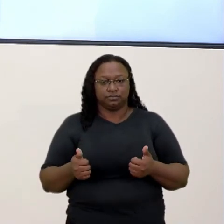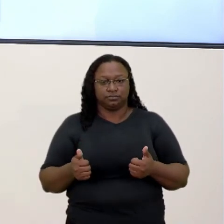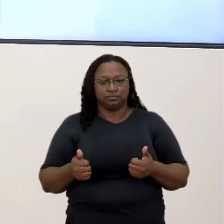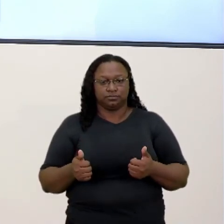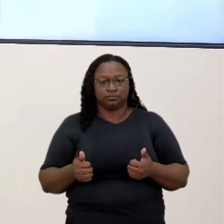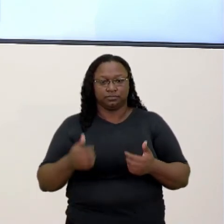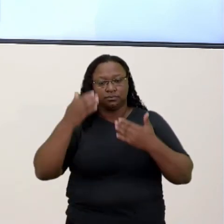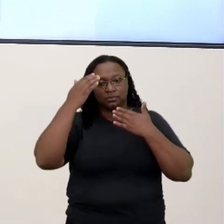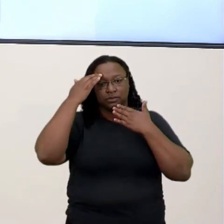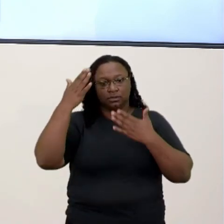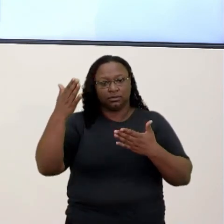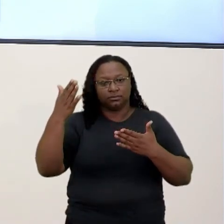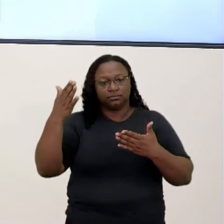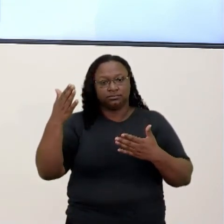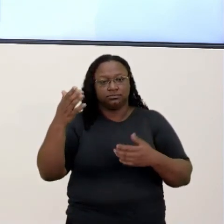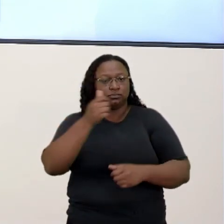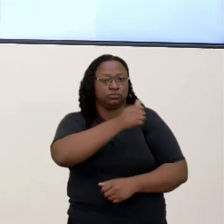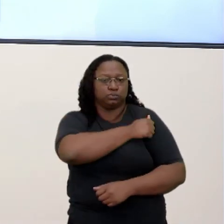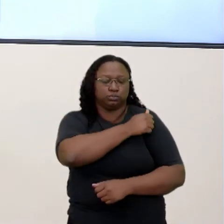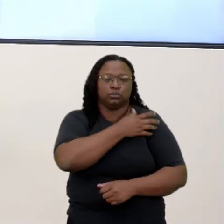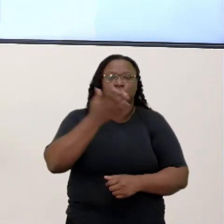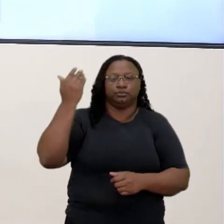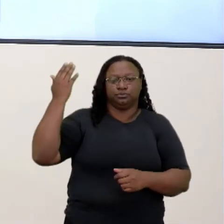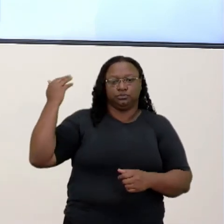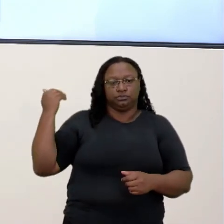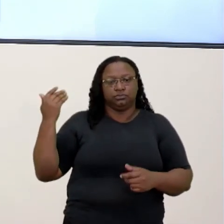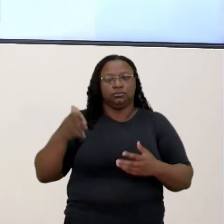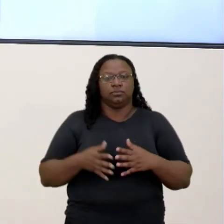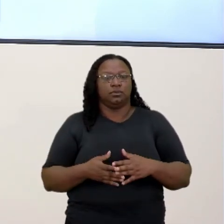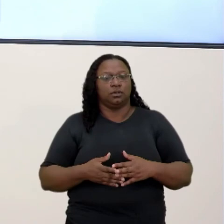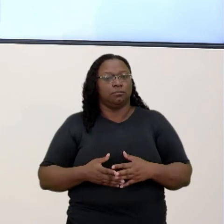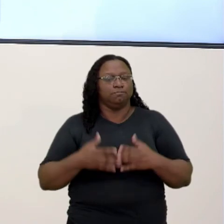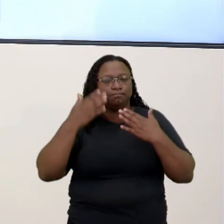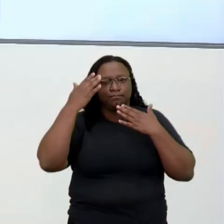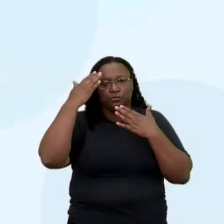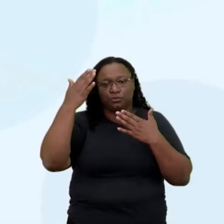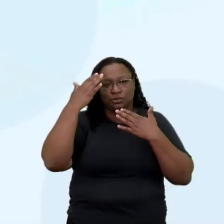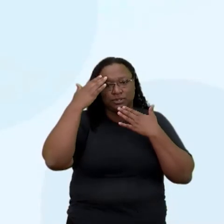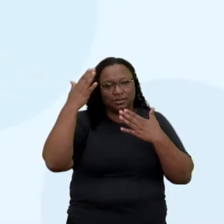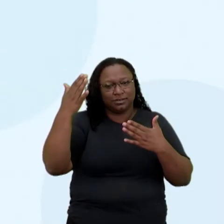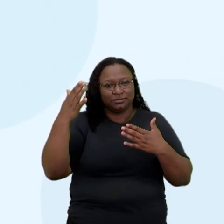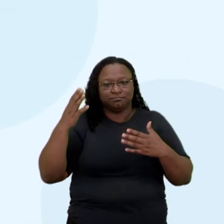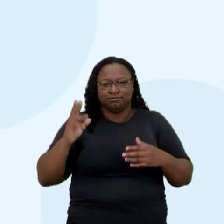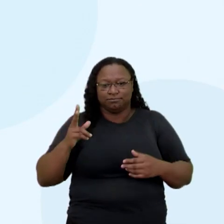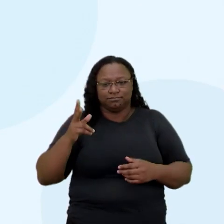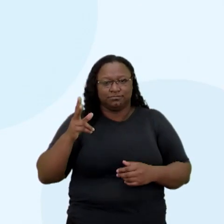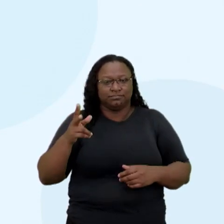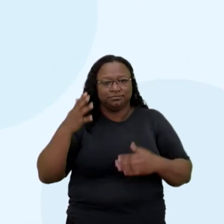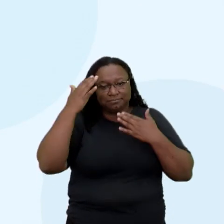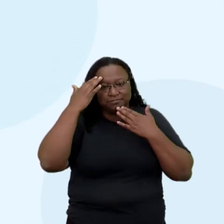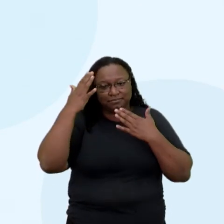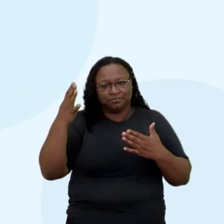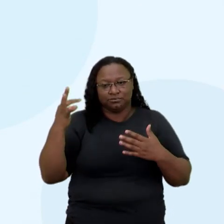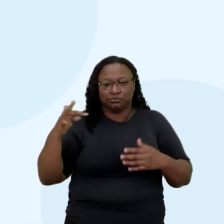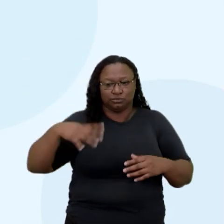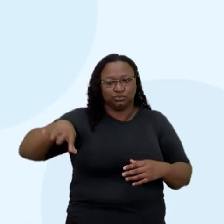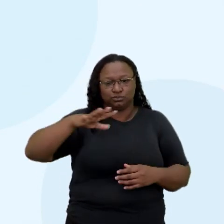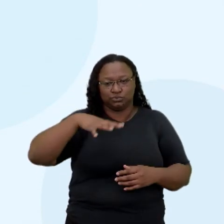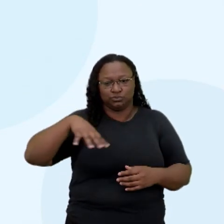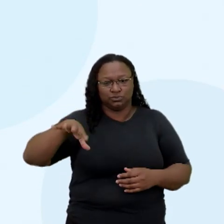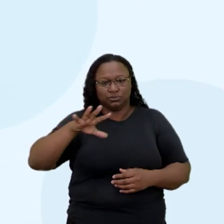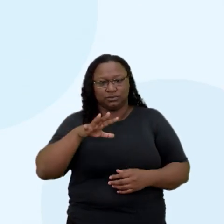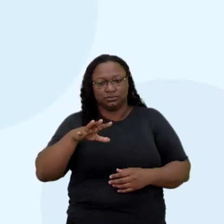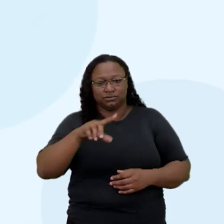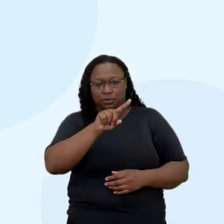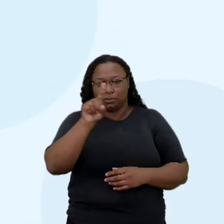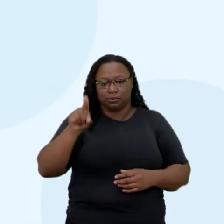meu agradecimento, a aula terminou. Muito obrigado às meninas das Libras, valeu, tá? Sempre obrigado a toda a equipe de produção que fez essa aula acontecer. Deixamos